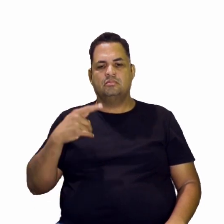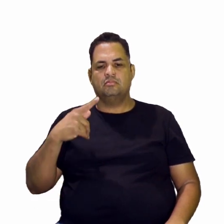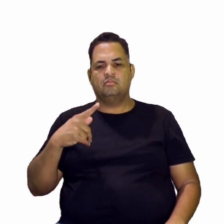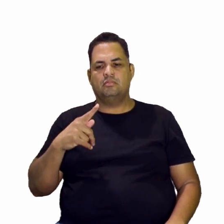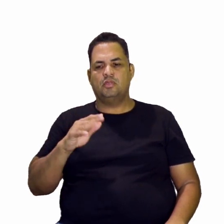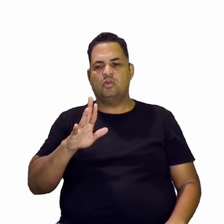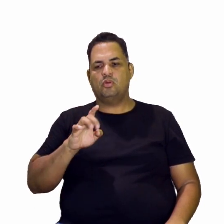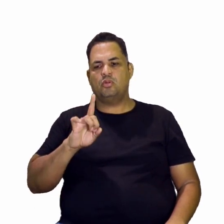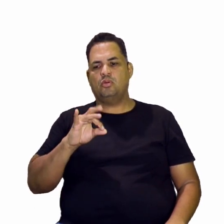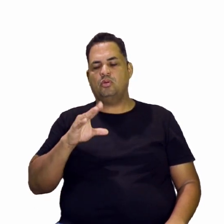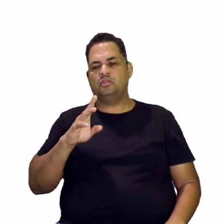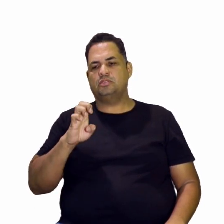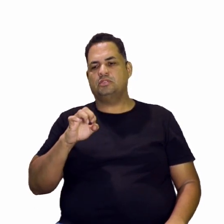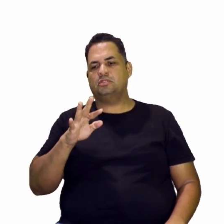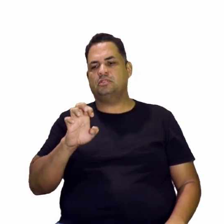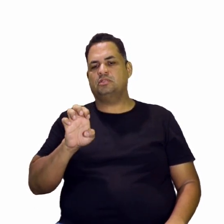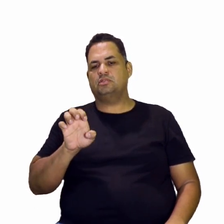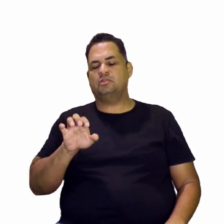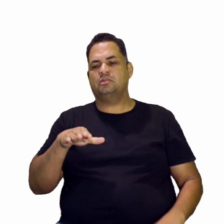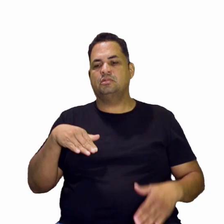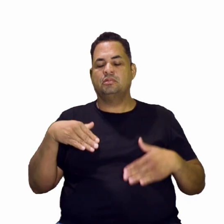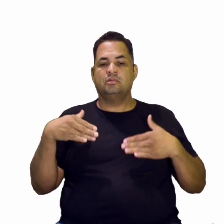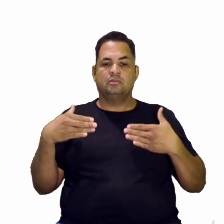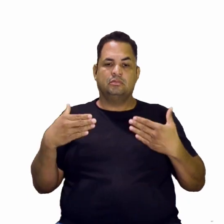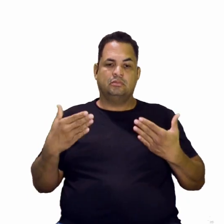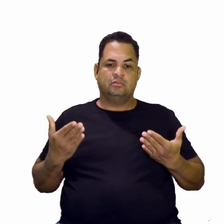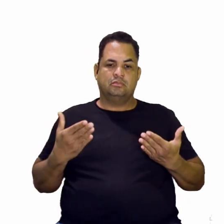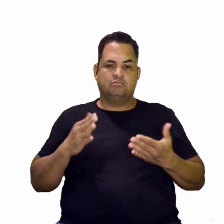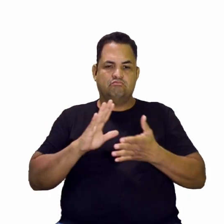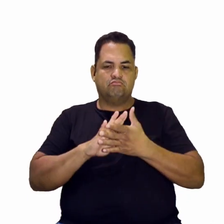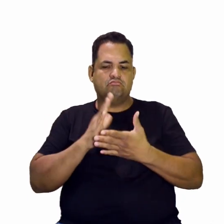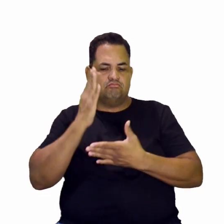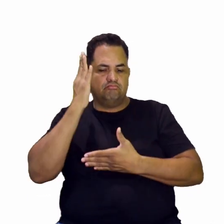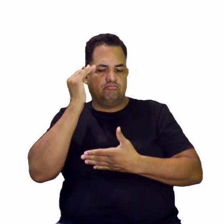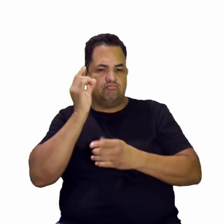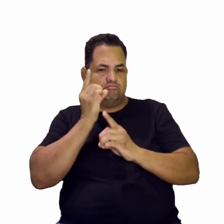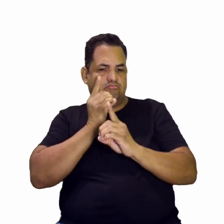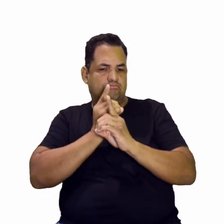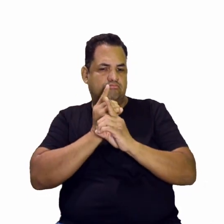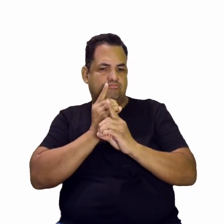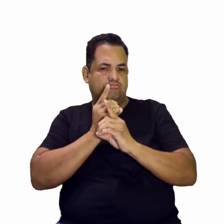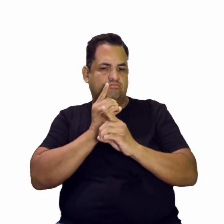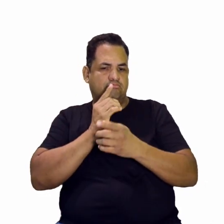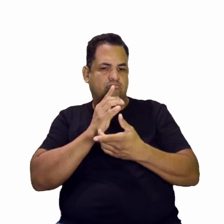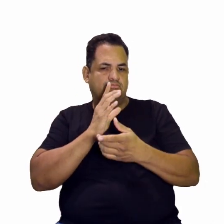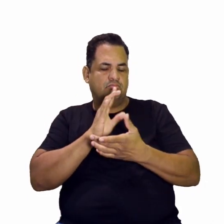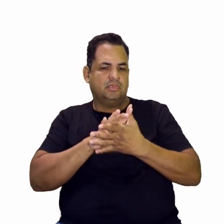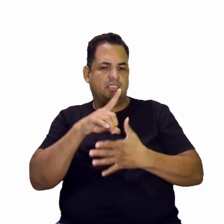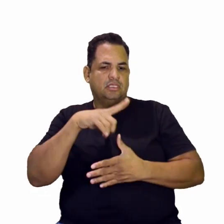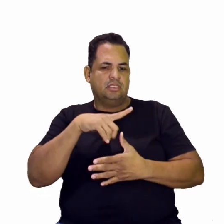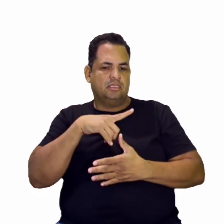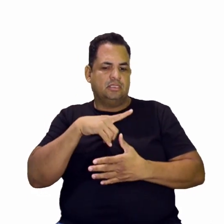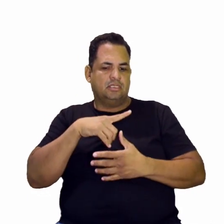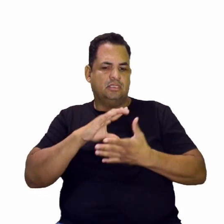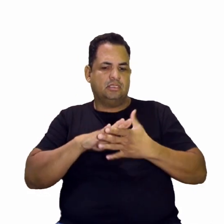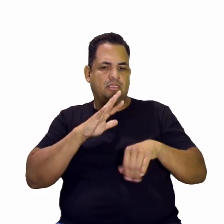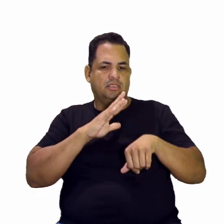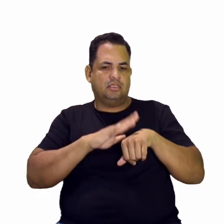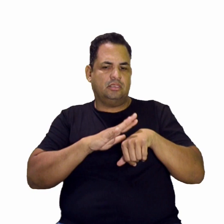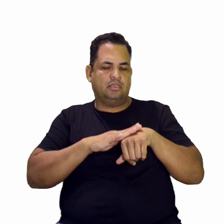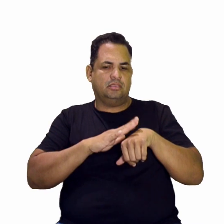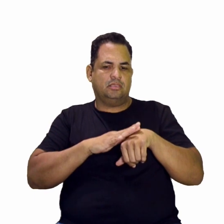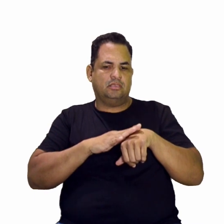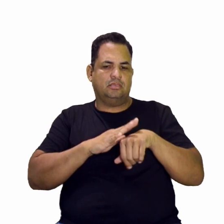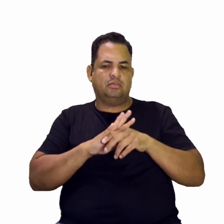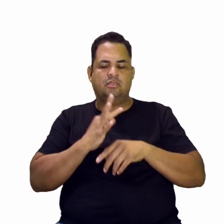proglótide. Então, quando a pessoa descobre que tem a teníase, né, provocada pela